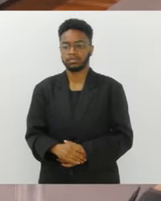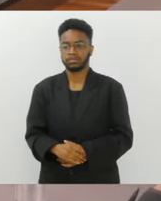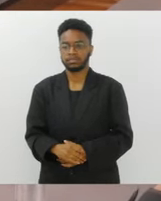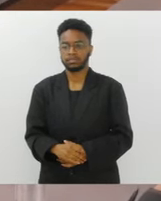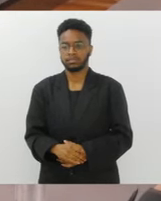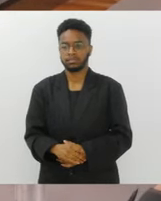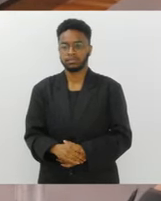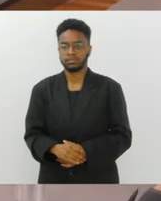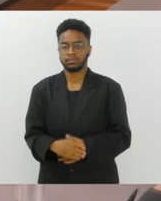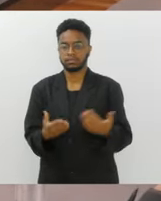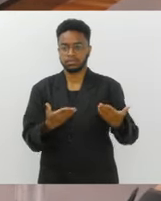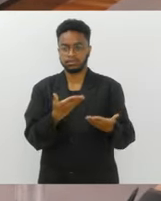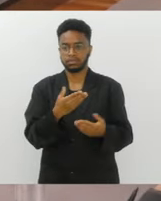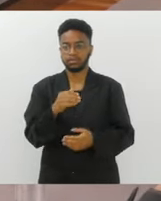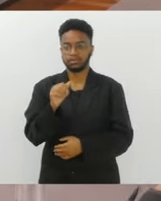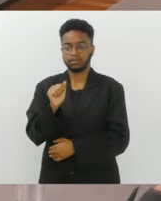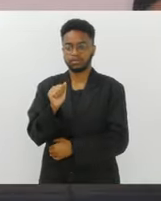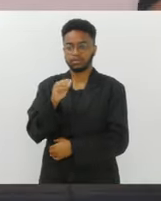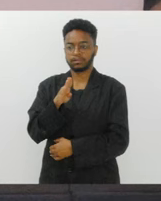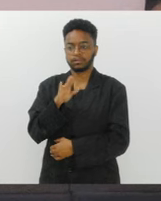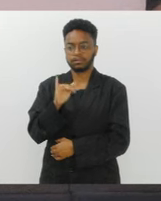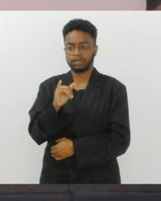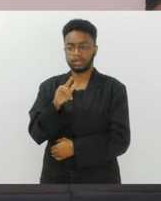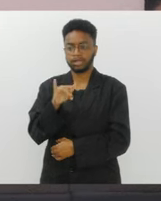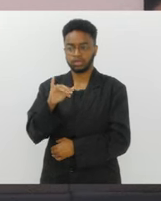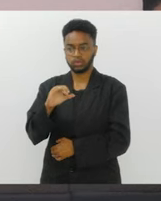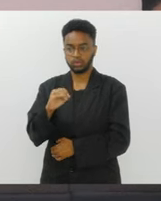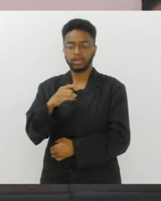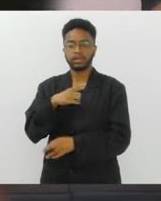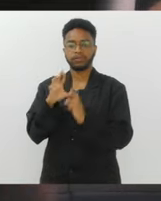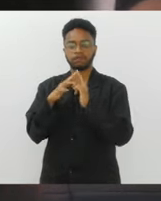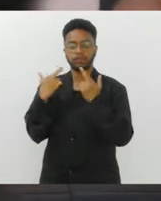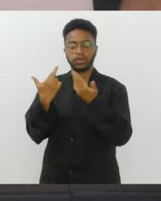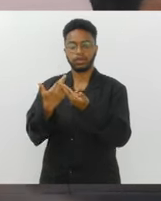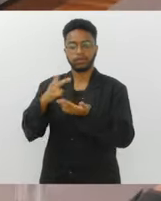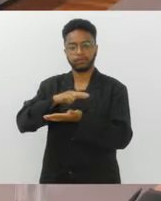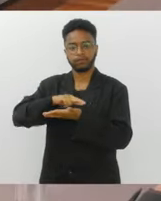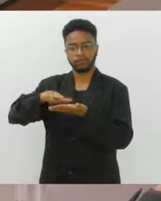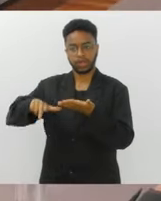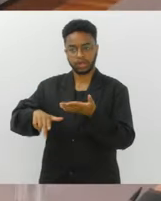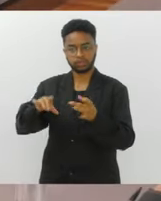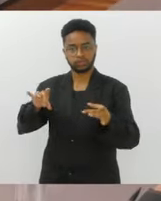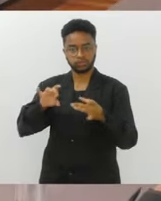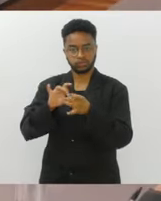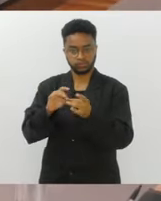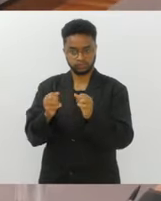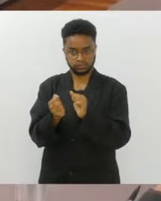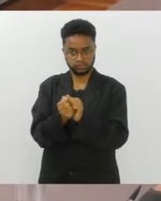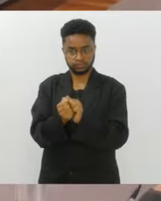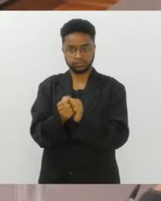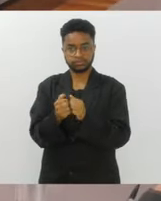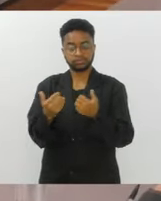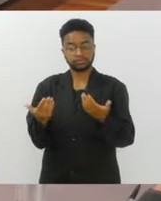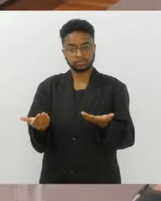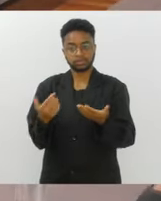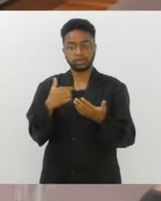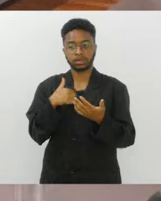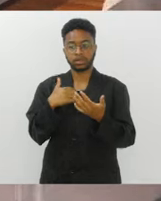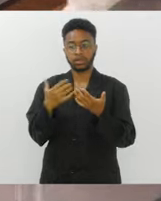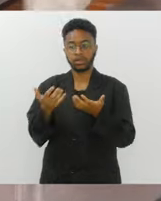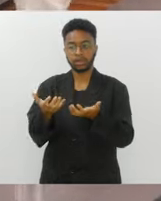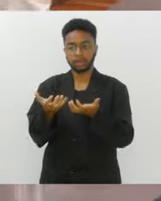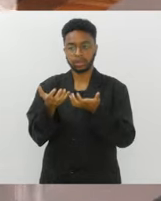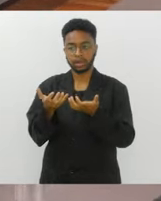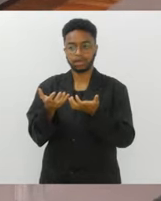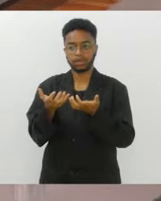Doutor Abílio, já tivemos diversas audiências públicas juntas. Gostaria que Vossa